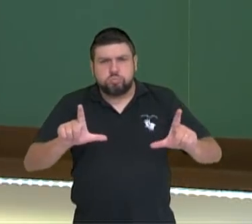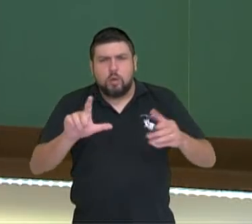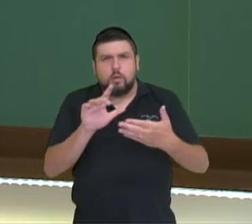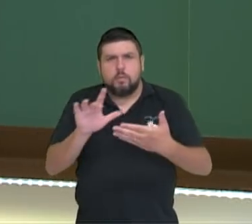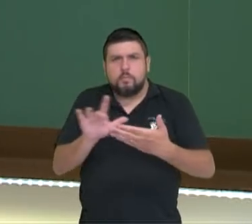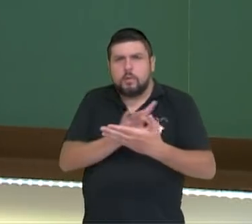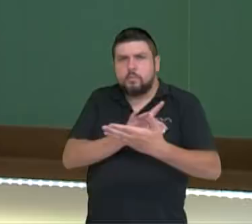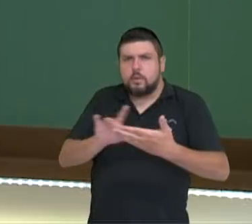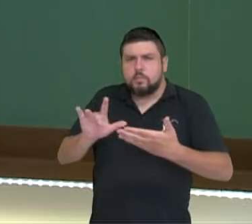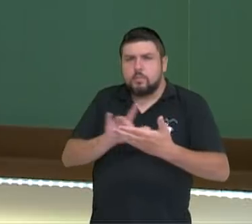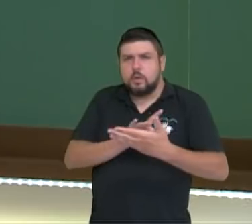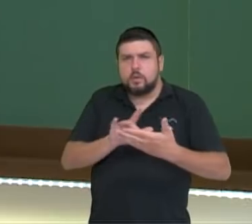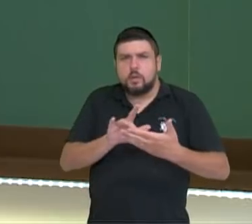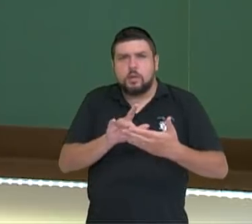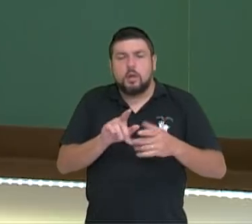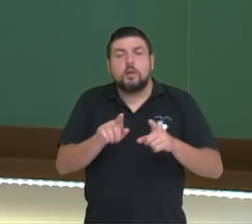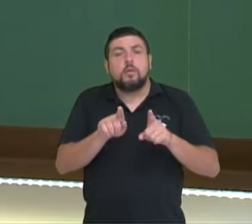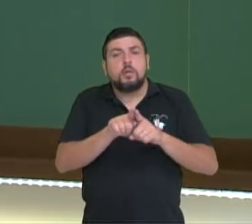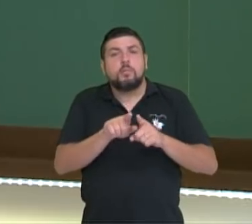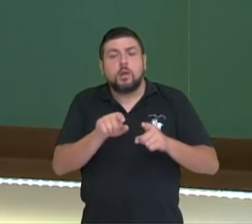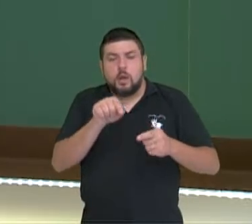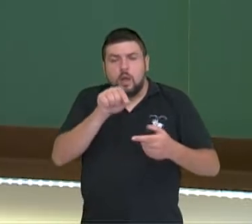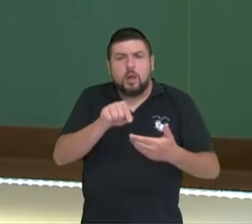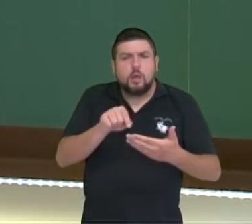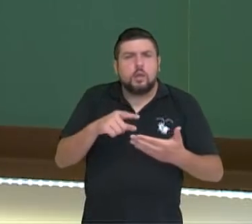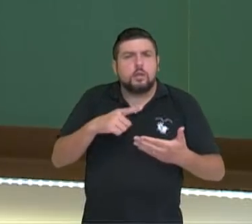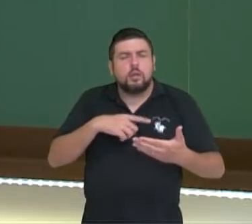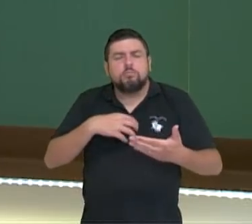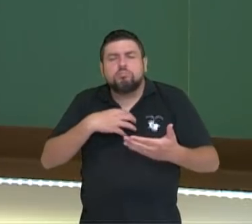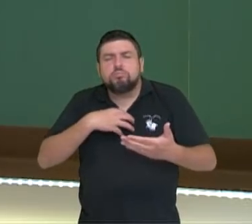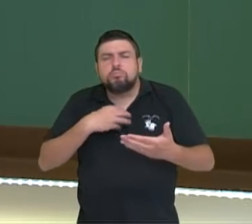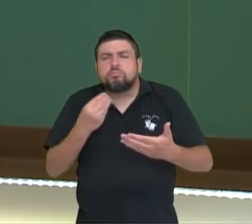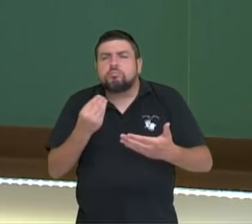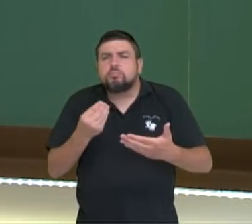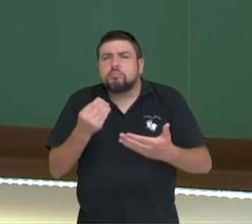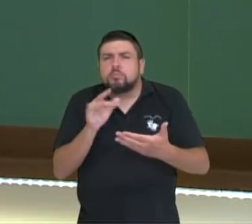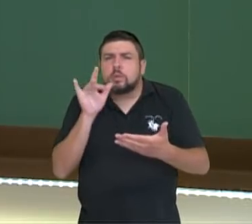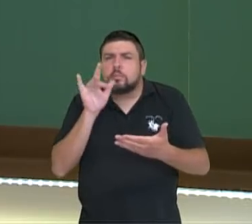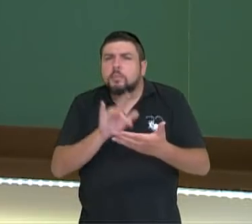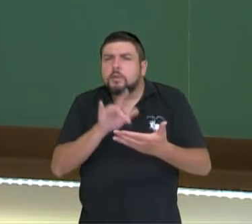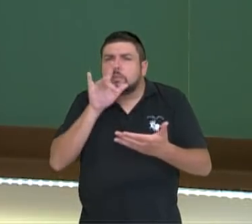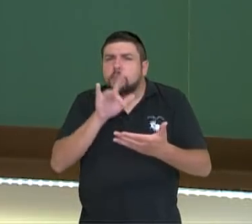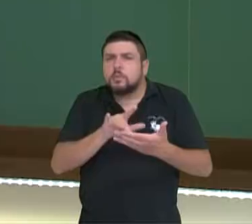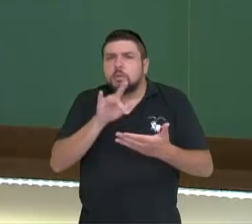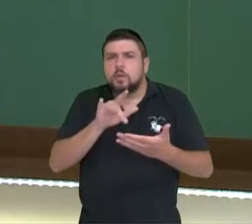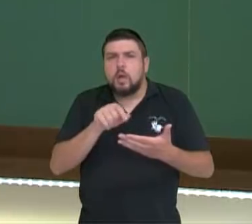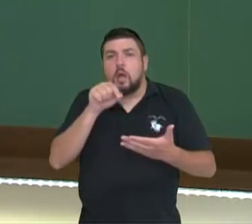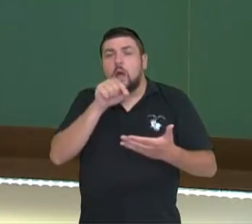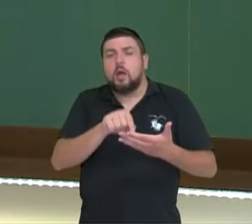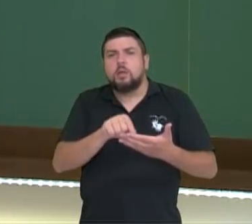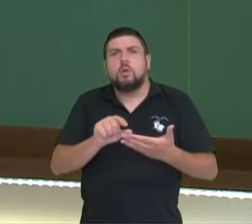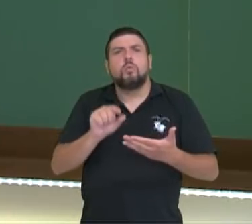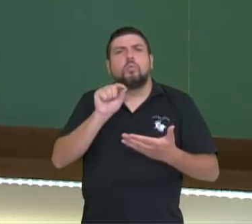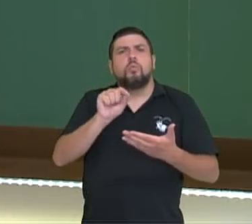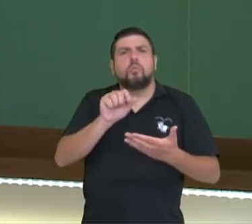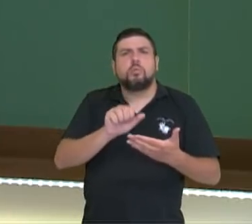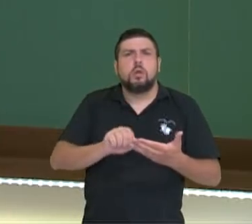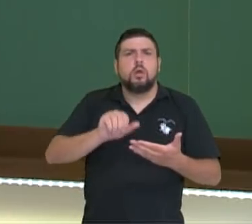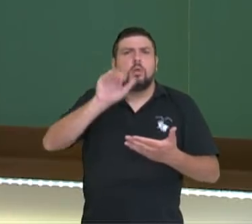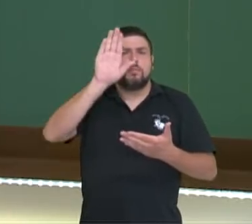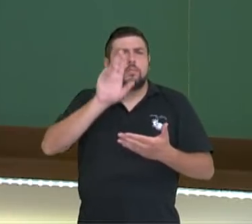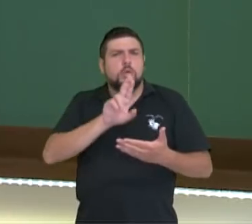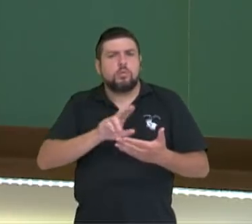uma interface também de tela sensível ao toque, destinado principalmente ao consumo de mídias, né?